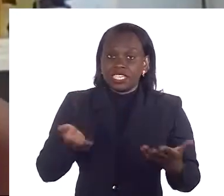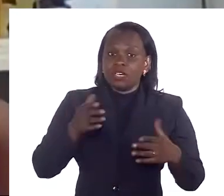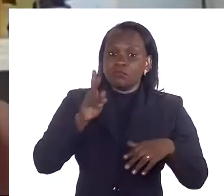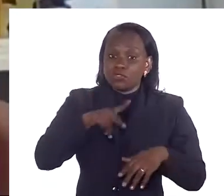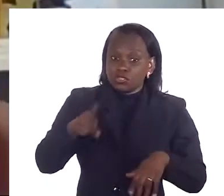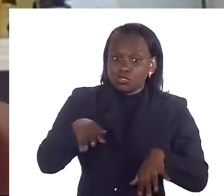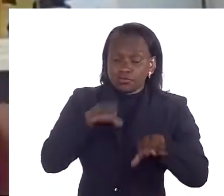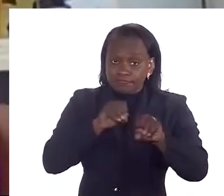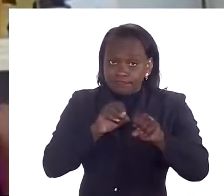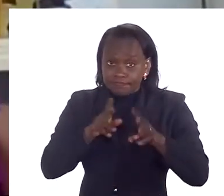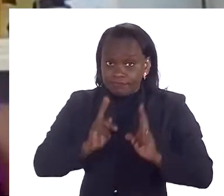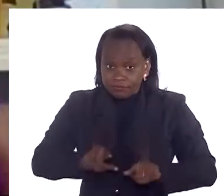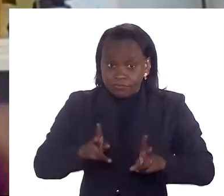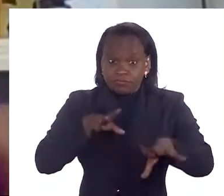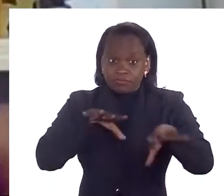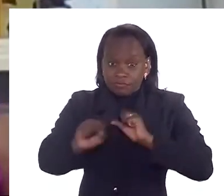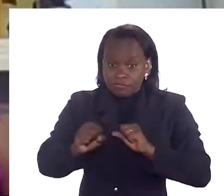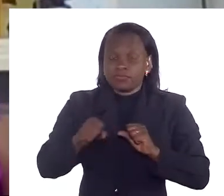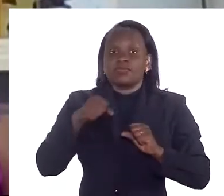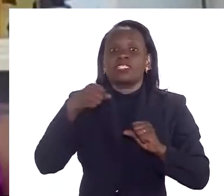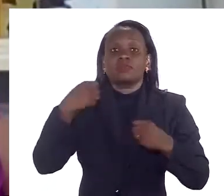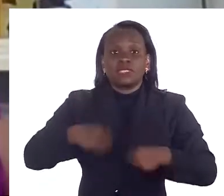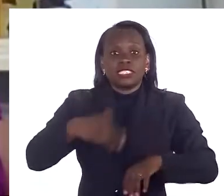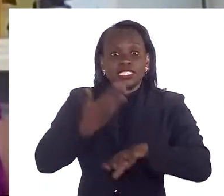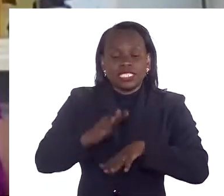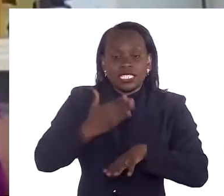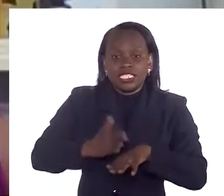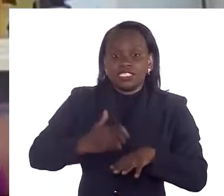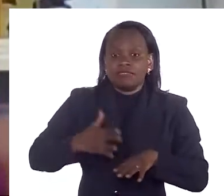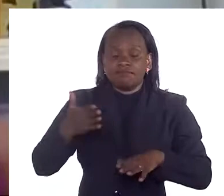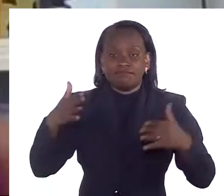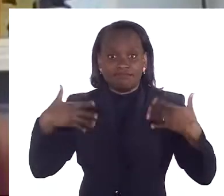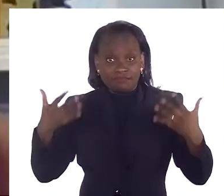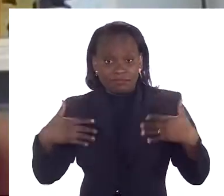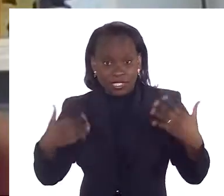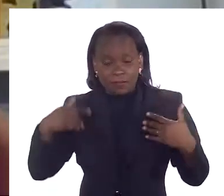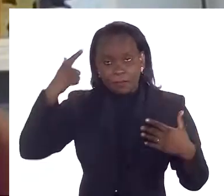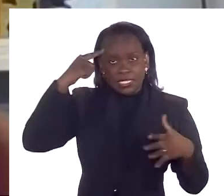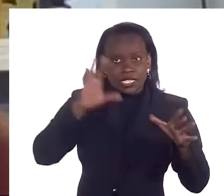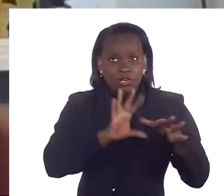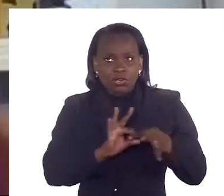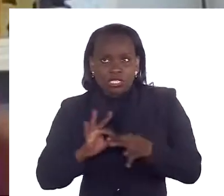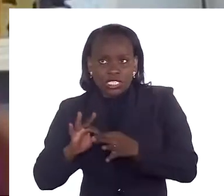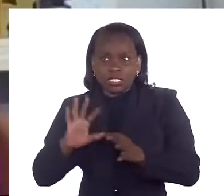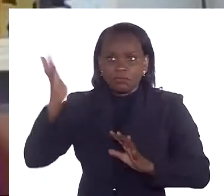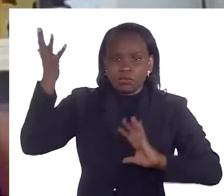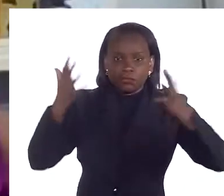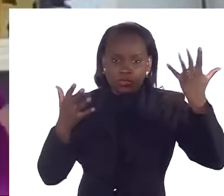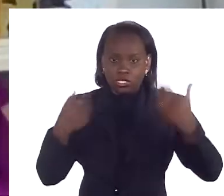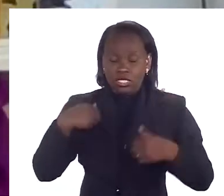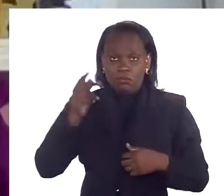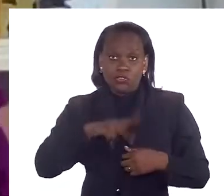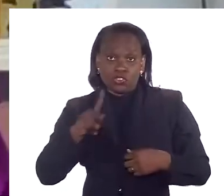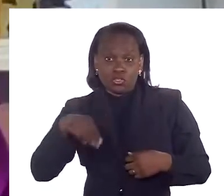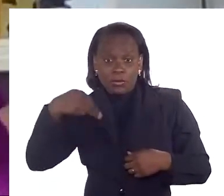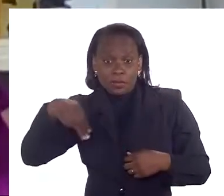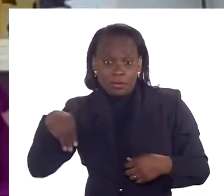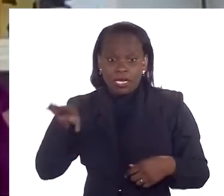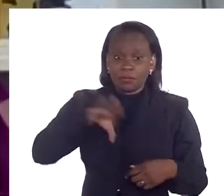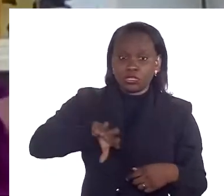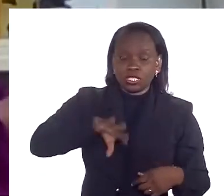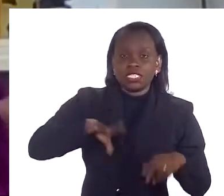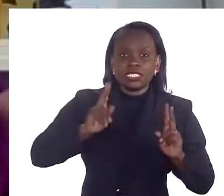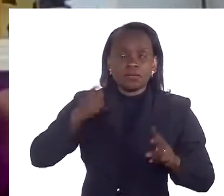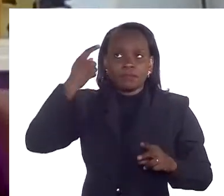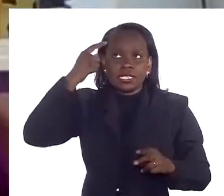essa formação continuada, ela tem que ser voltada para práticas dinâmicas, né, para pensar no contexto da diversidade. Se eu sou professora de matemática, de